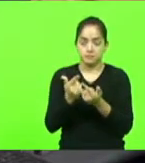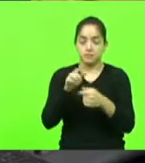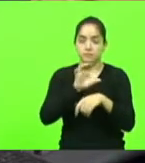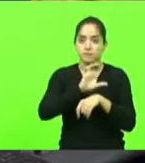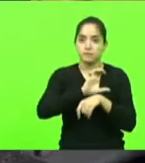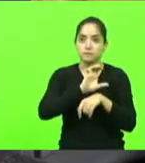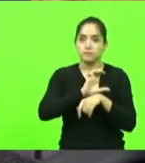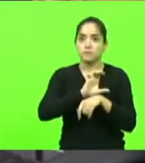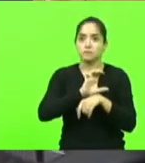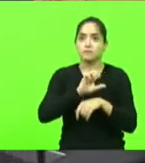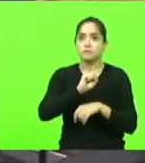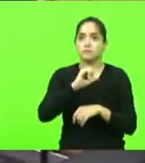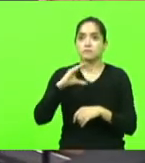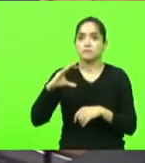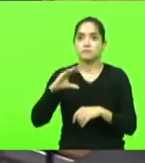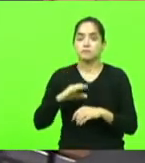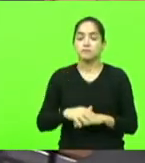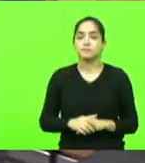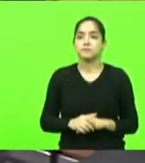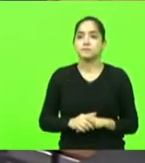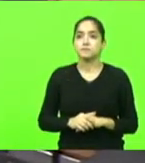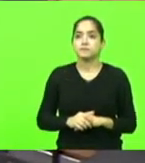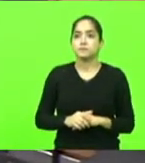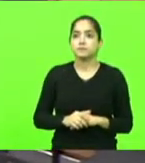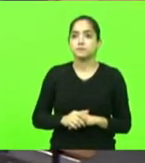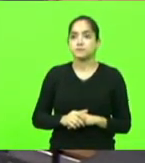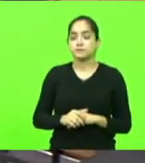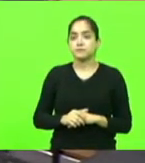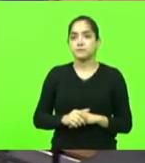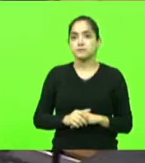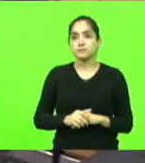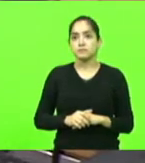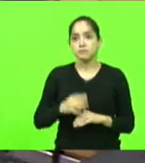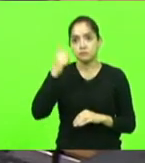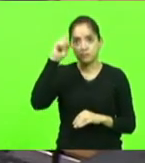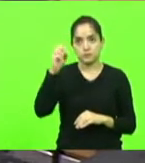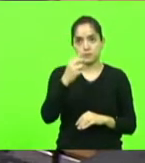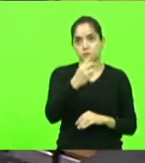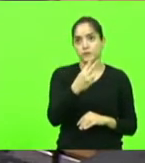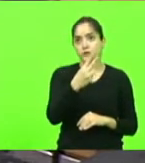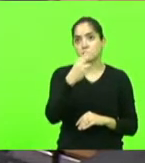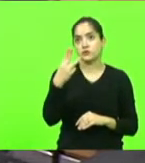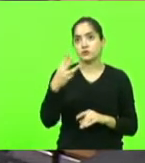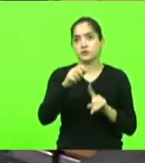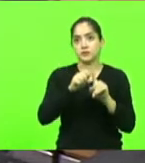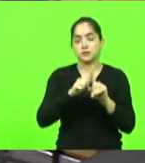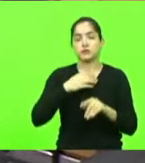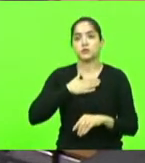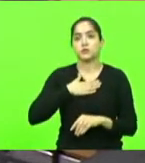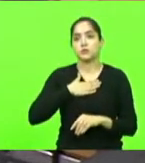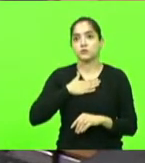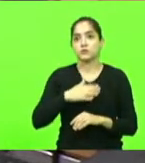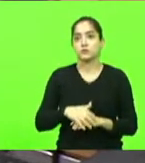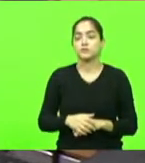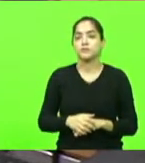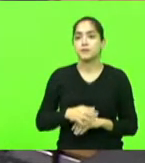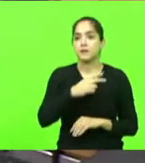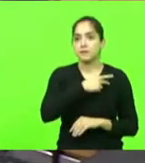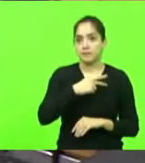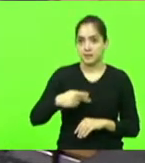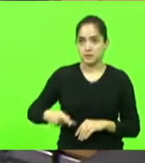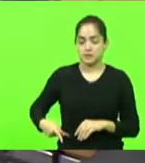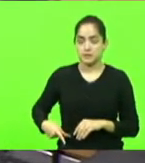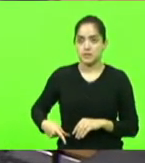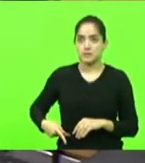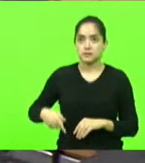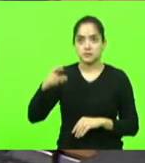da Assembleia Legislativa do Estado de Santa Catarina, realizada em 23 de agosto do corrente ano, sob a presidência do deputado